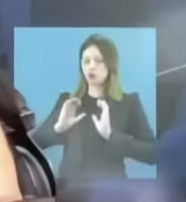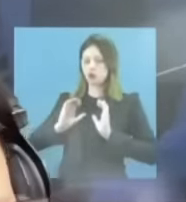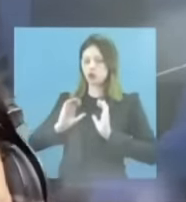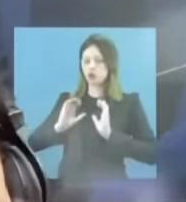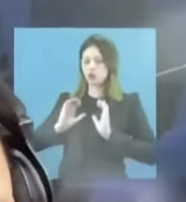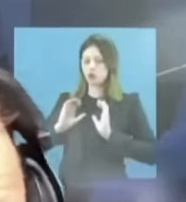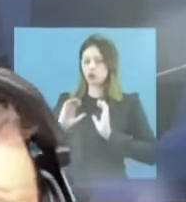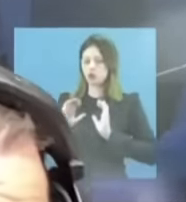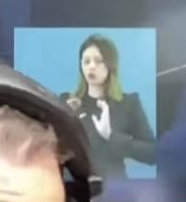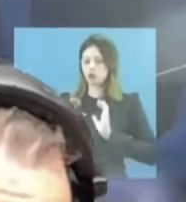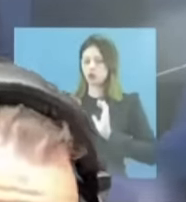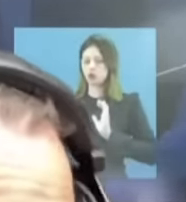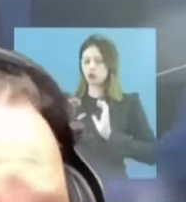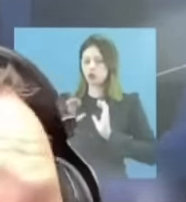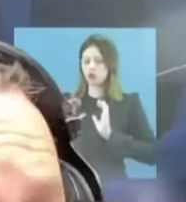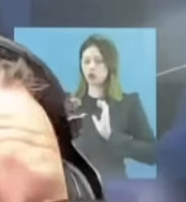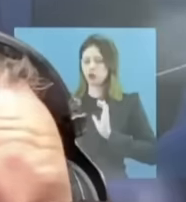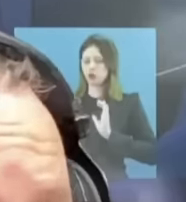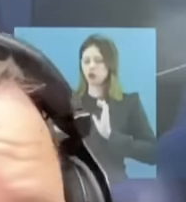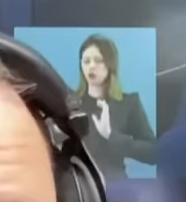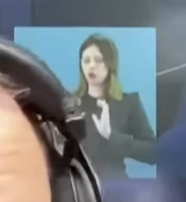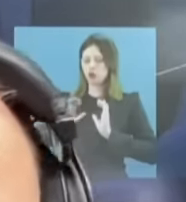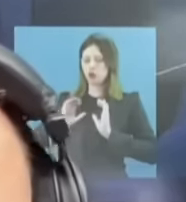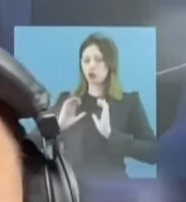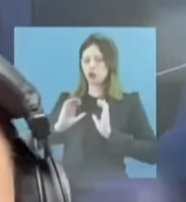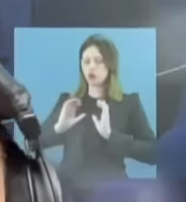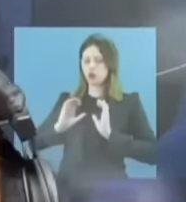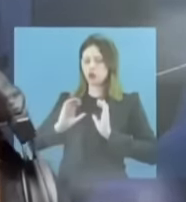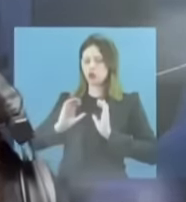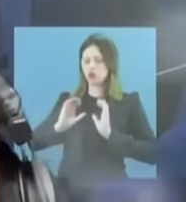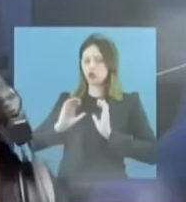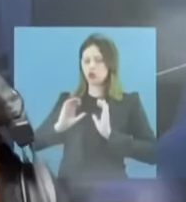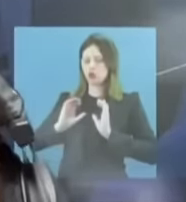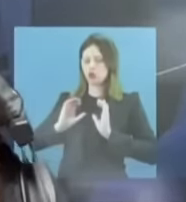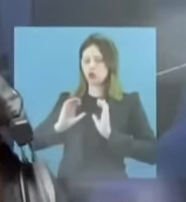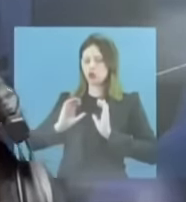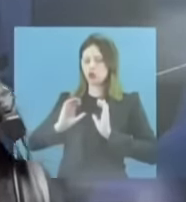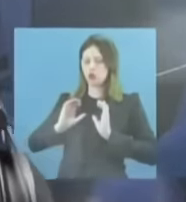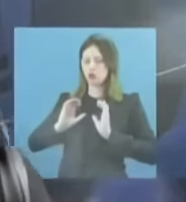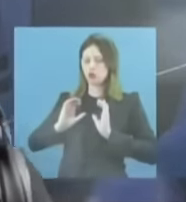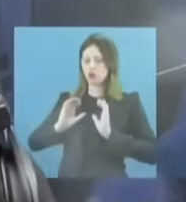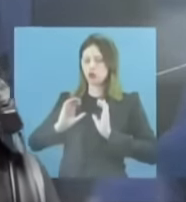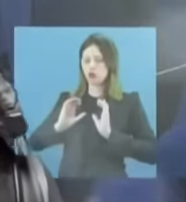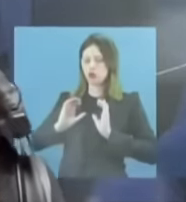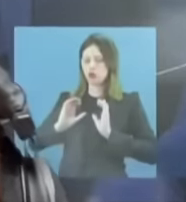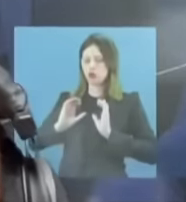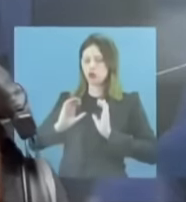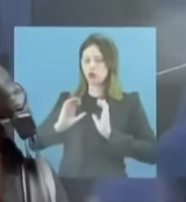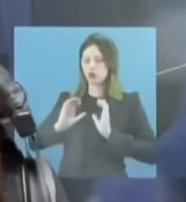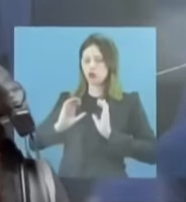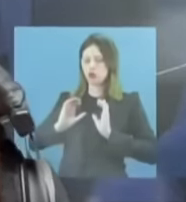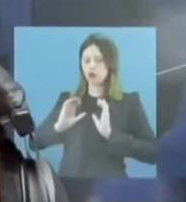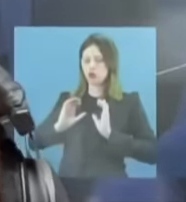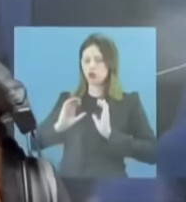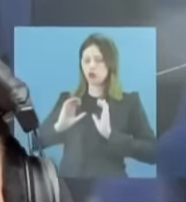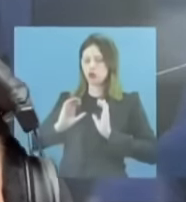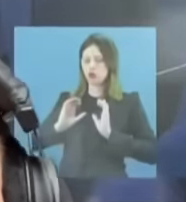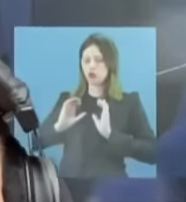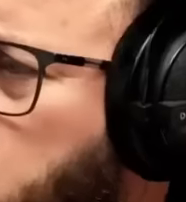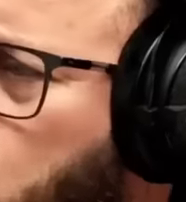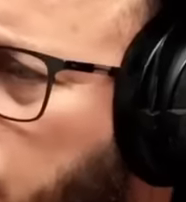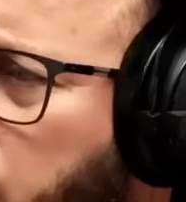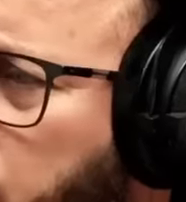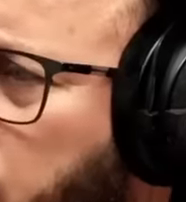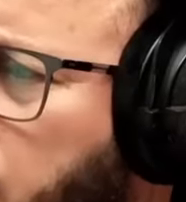né? Você vê que o negócio pode continuar. Porque, de um lado, você vê que a esquerda está dizendo que é a